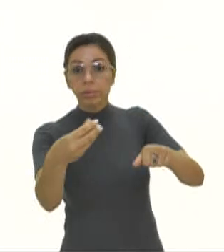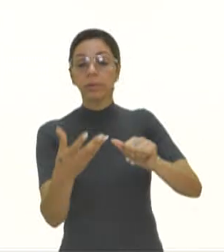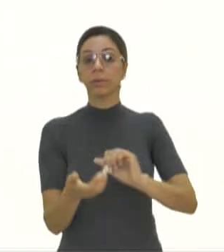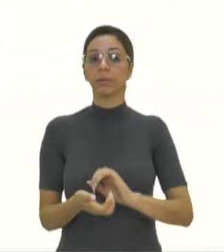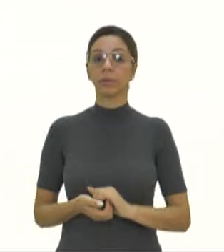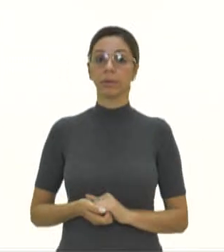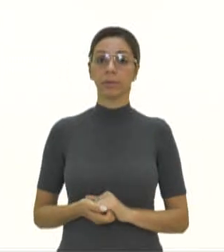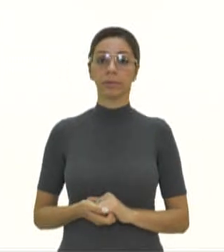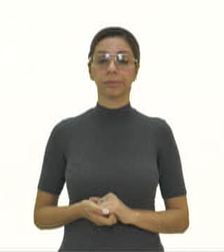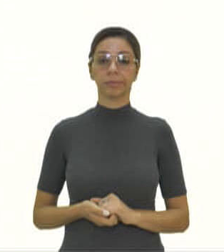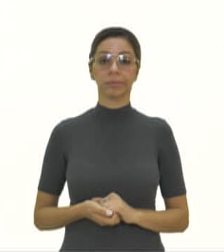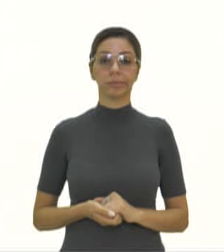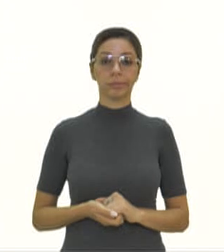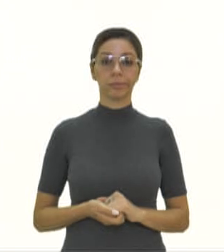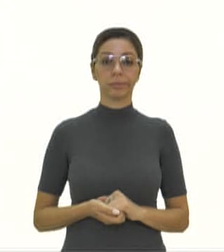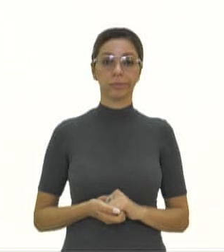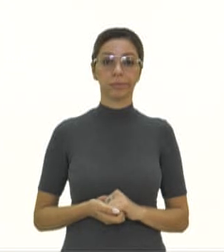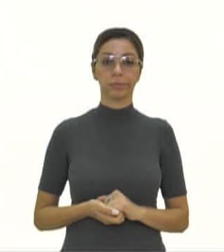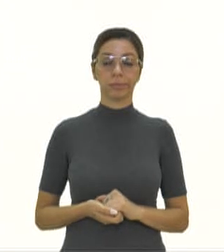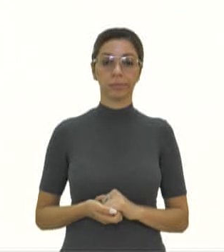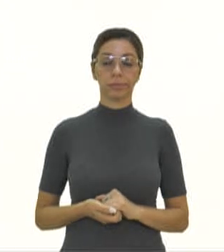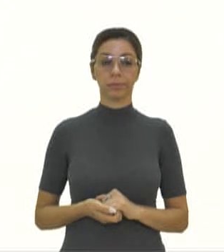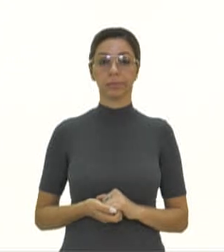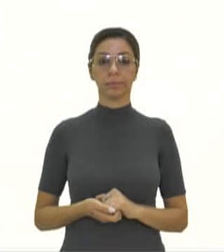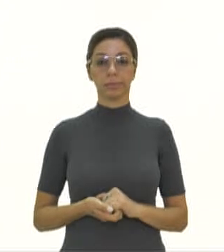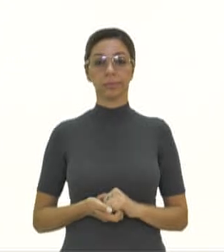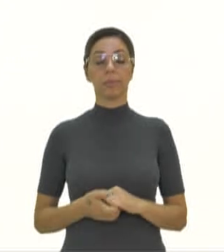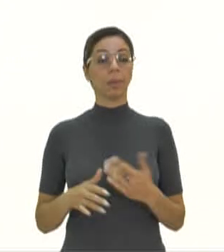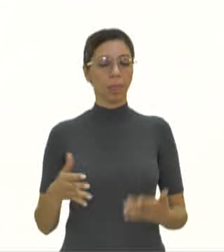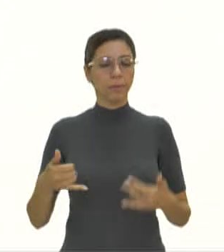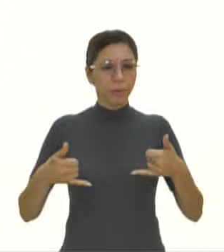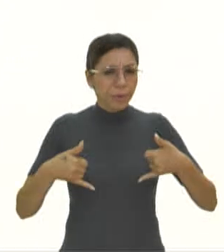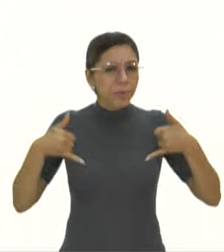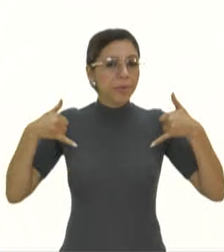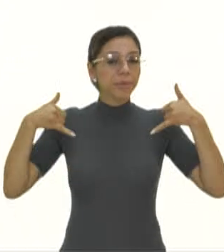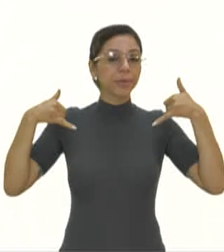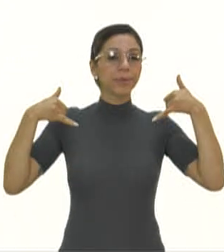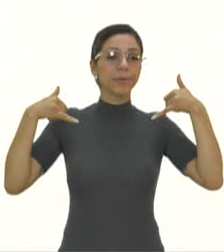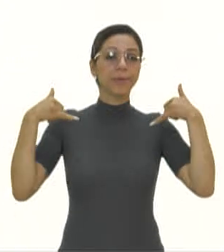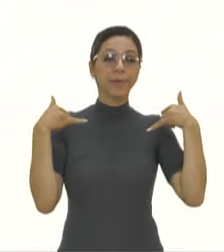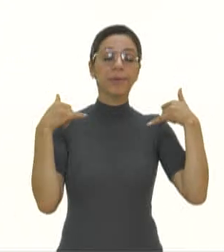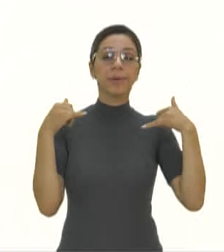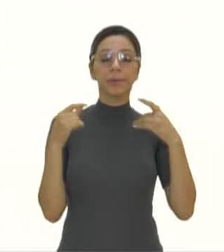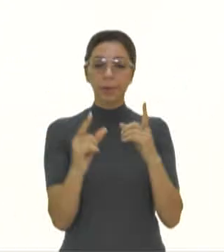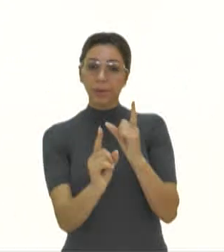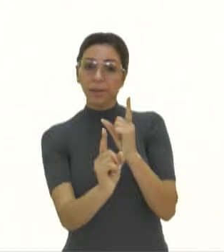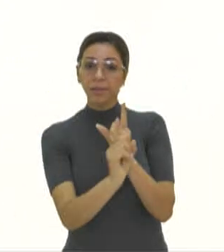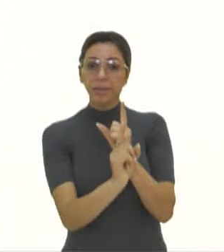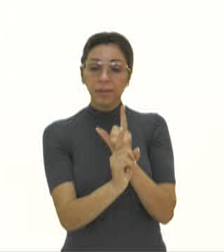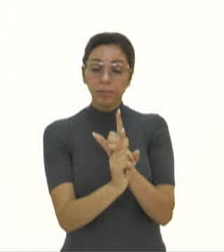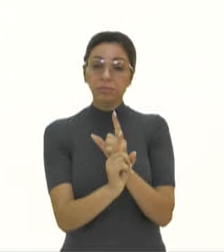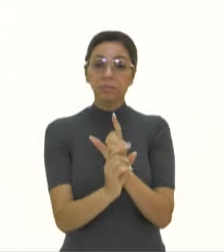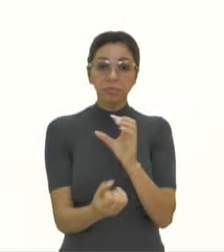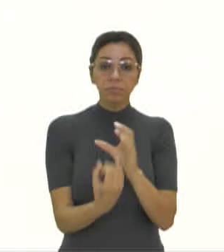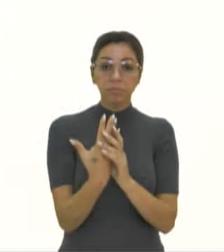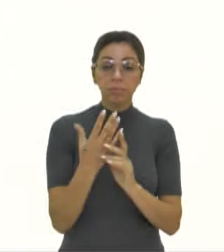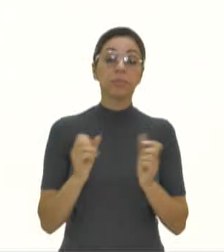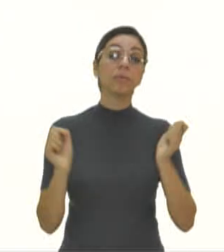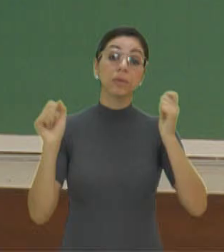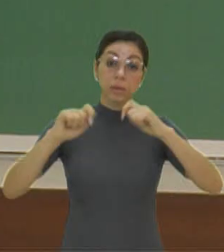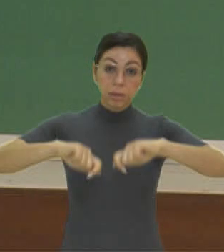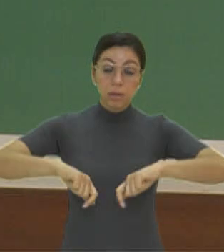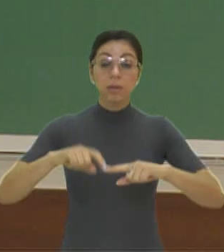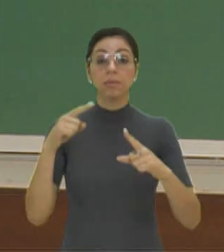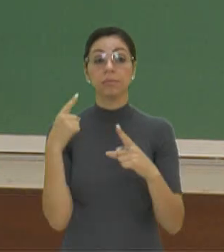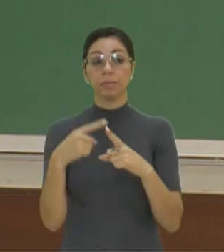Was his invention profitable? Ele teve orgulho dessa descoberta dele? Sim, tanto é que